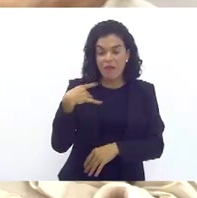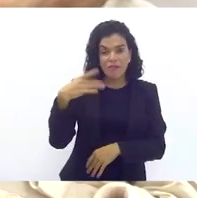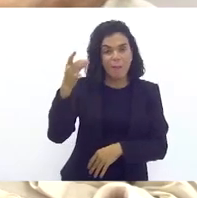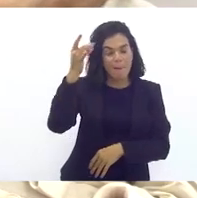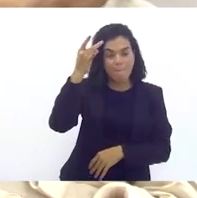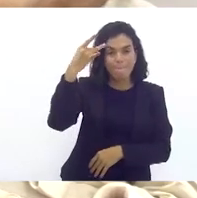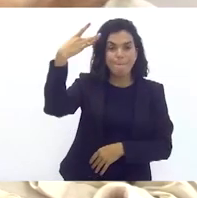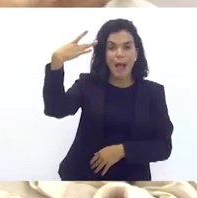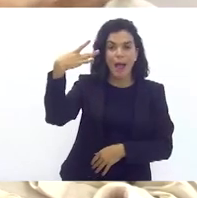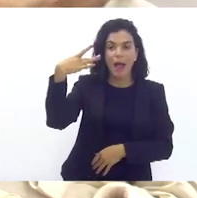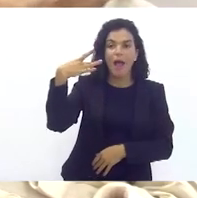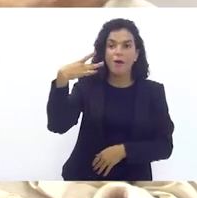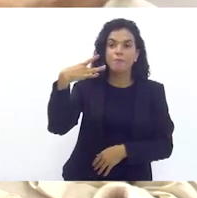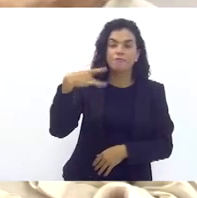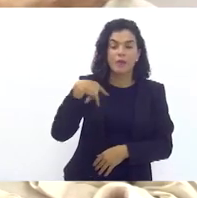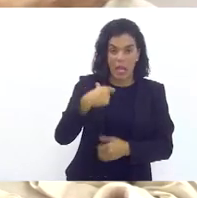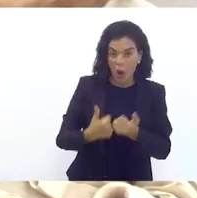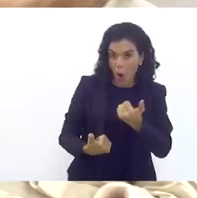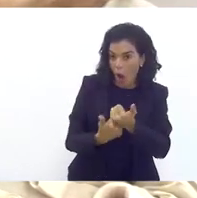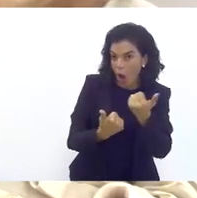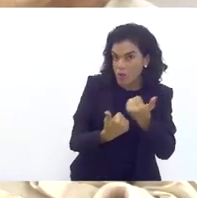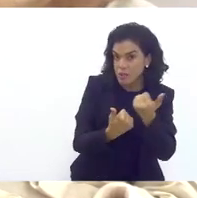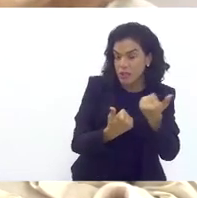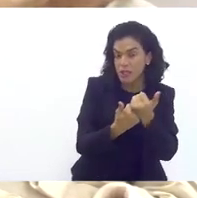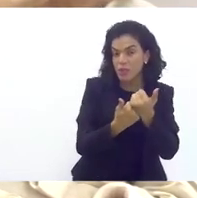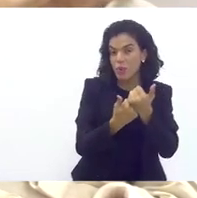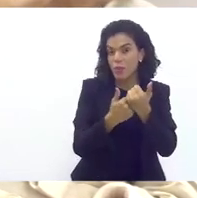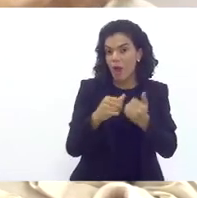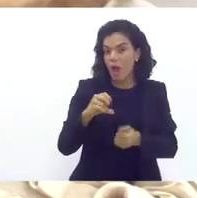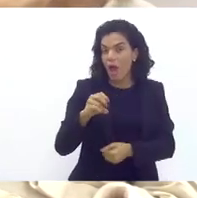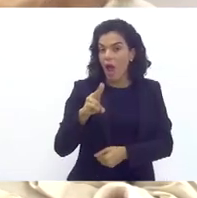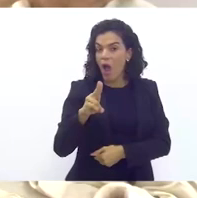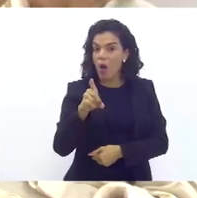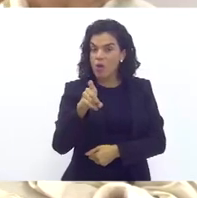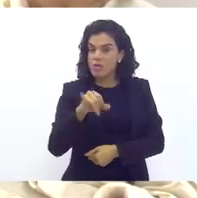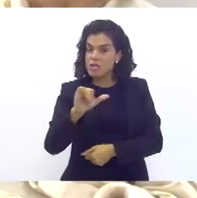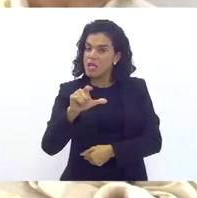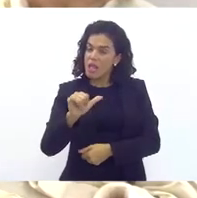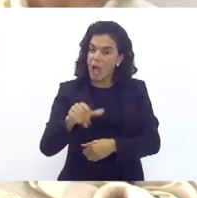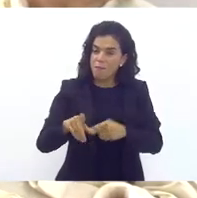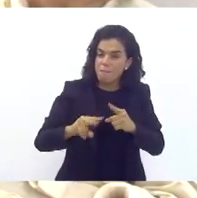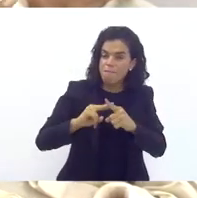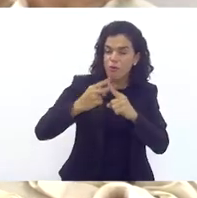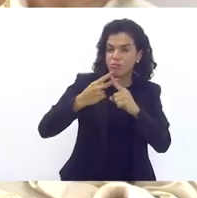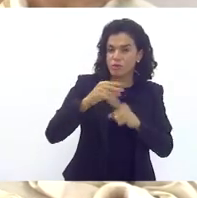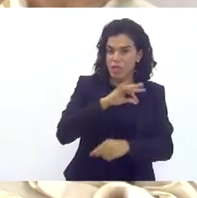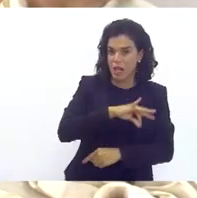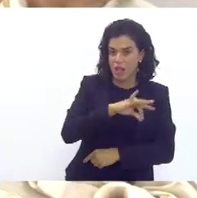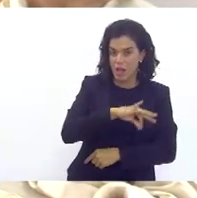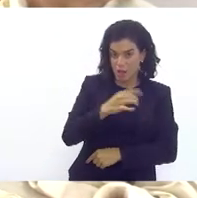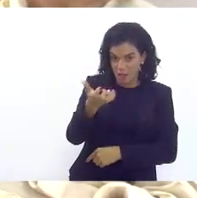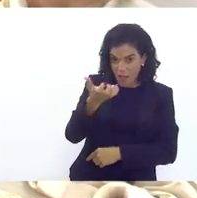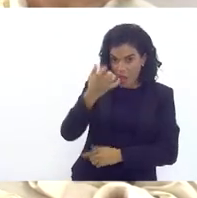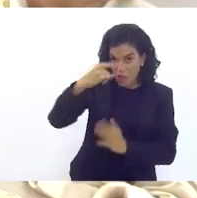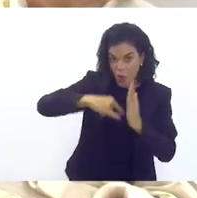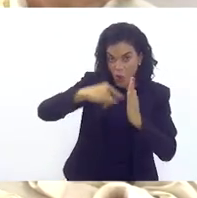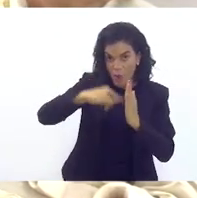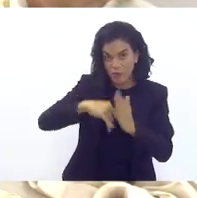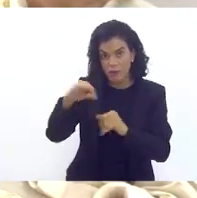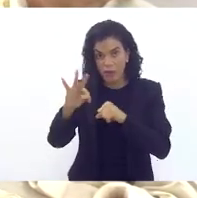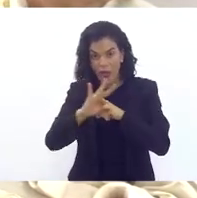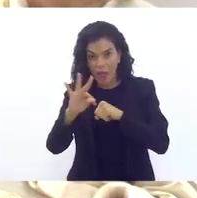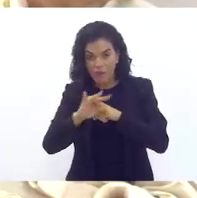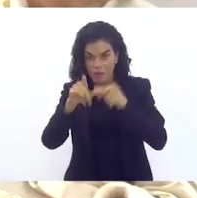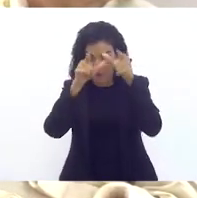mesa que pode sim dar um auxílio para o auxiliar de enfermagem para ele subir mais um pouco. Não quer nossos documentos como técnico? Então